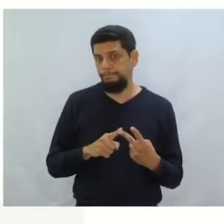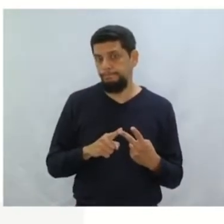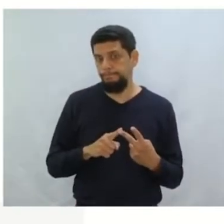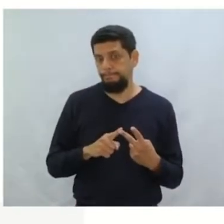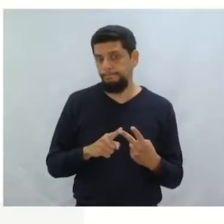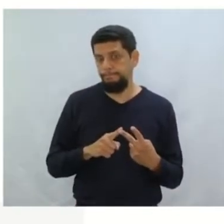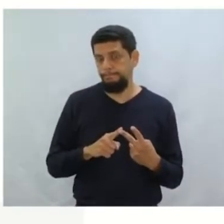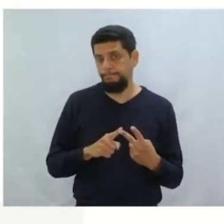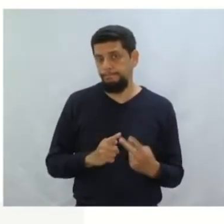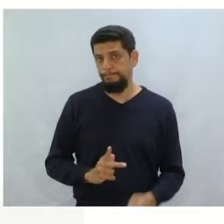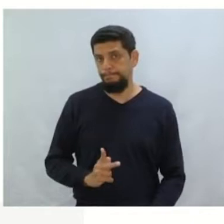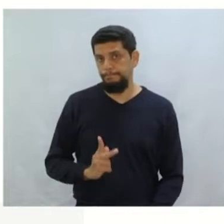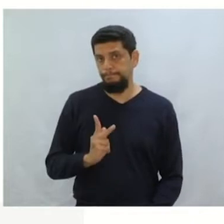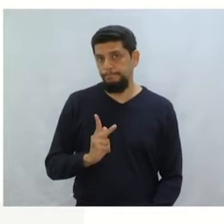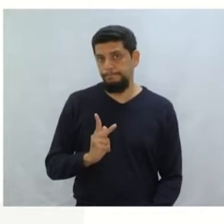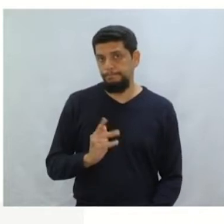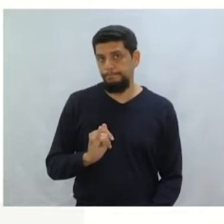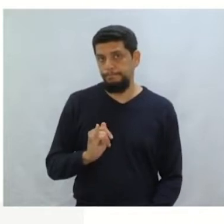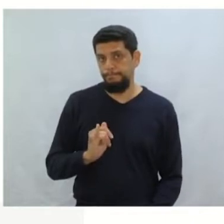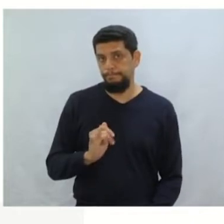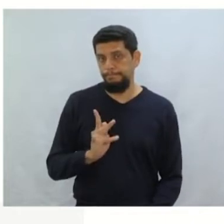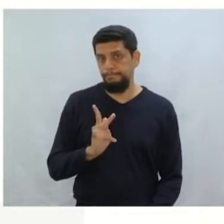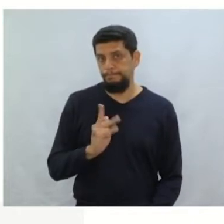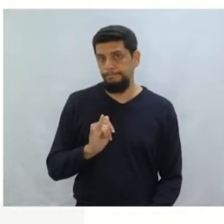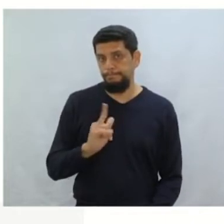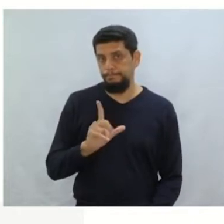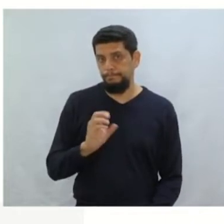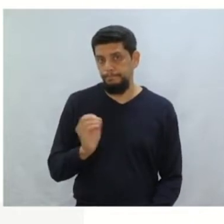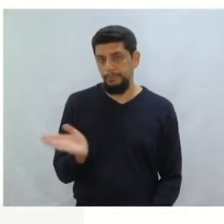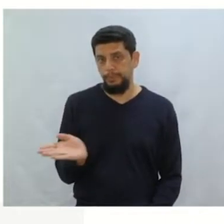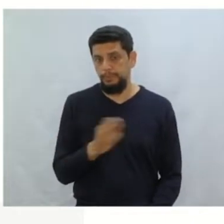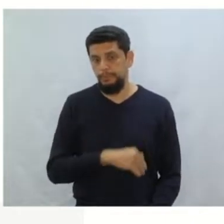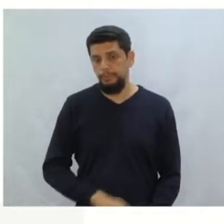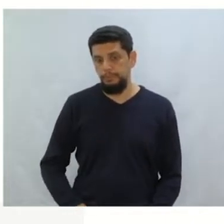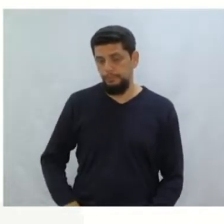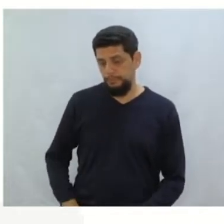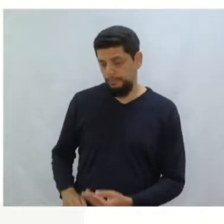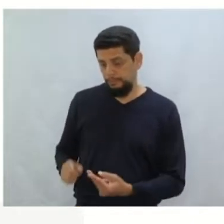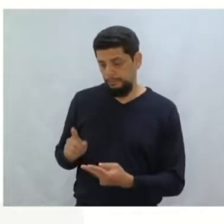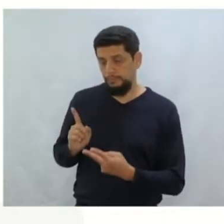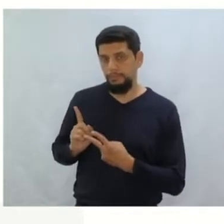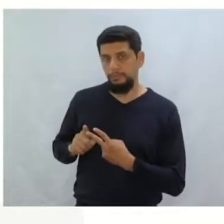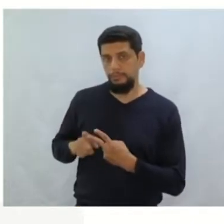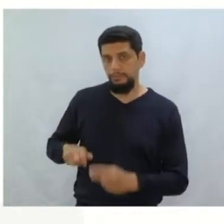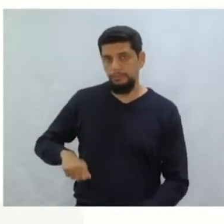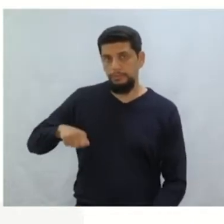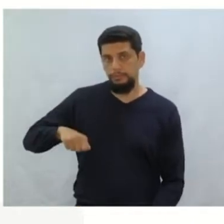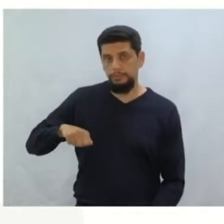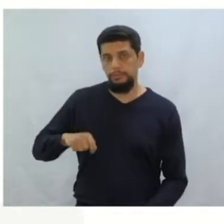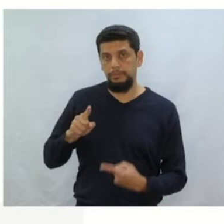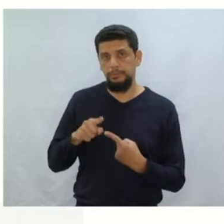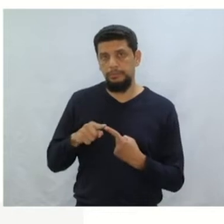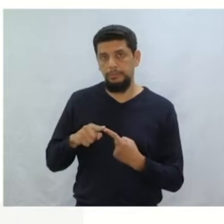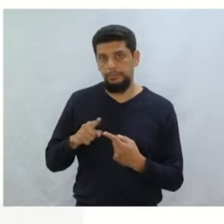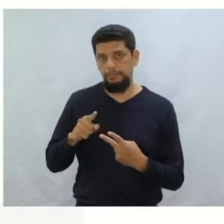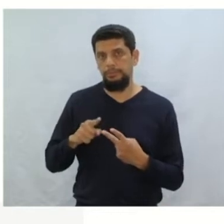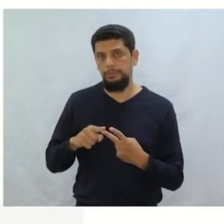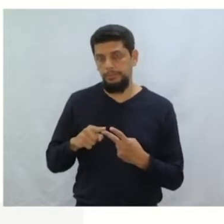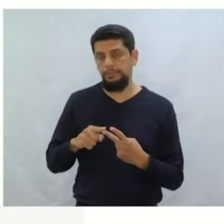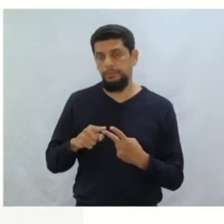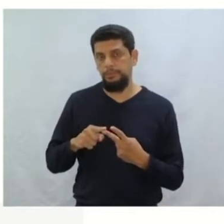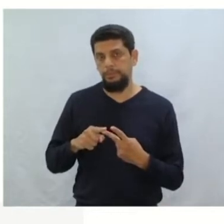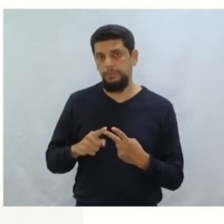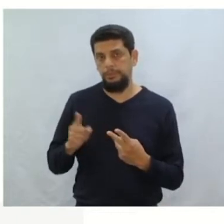1, 2. Segunda cestinha, olha lá, 2 quilos. Segunda cestinha,